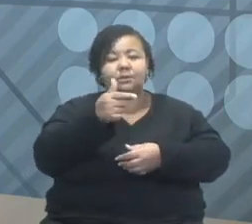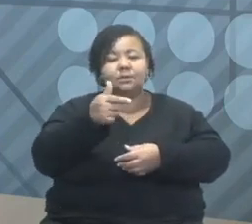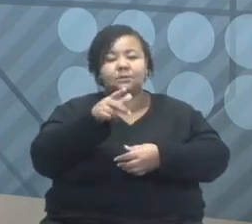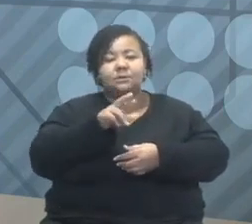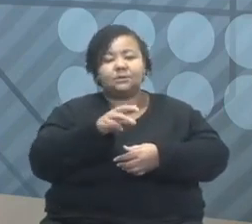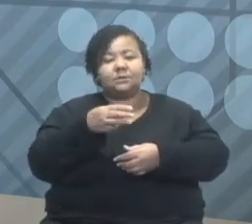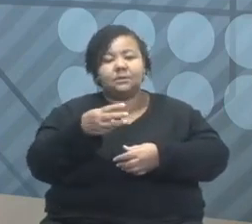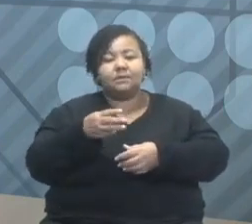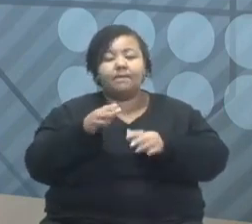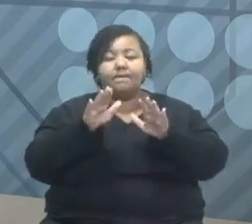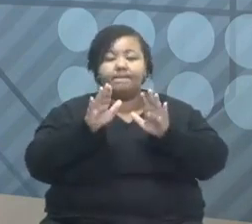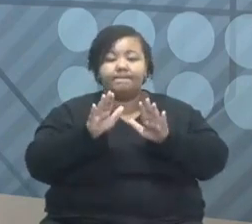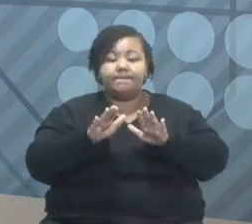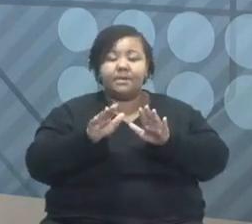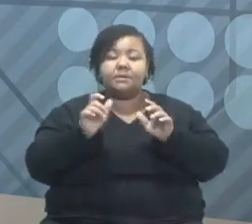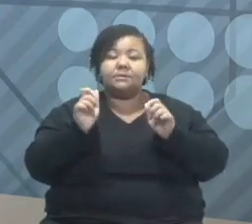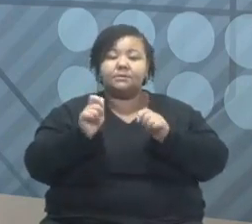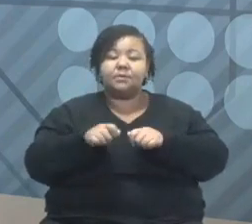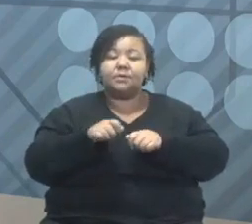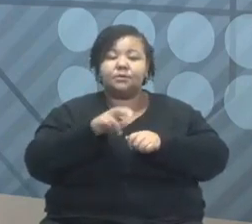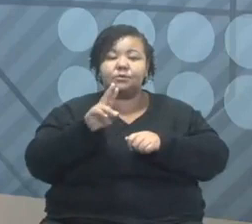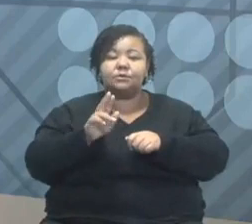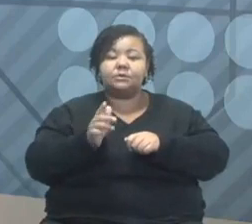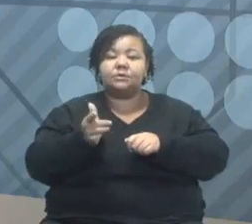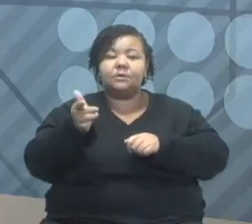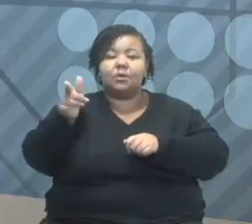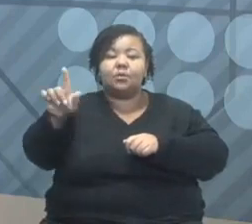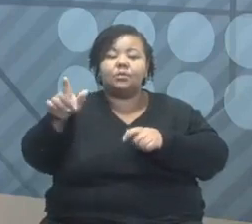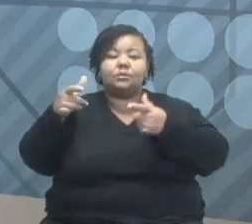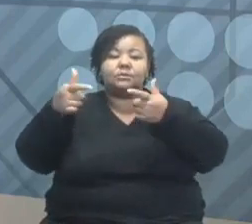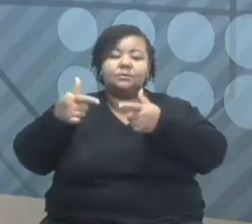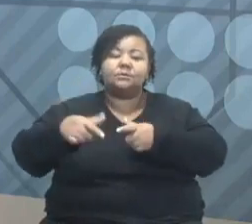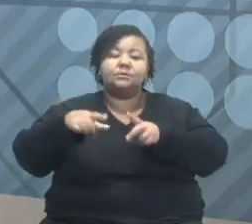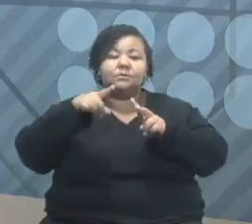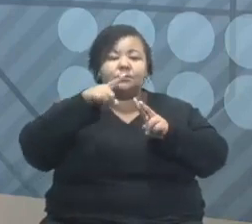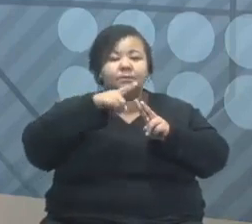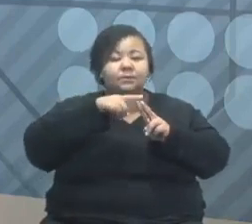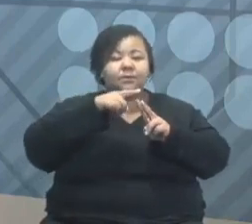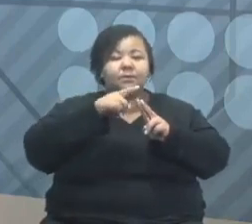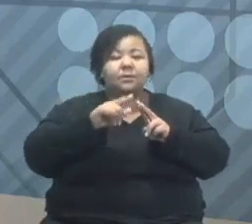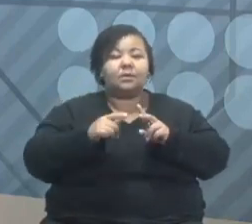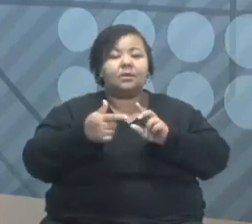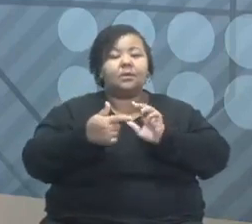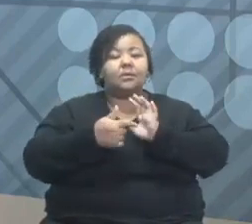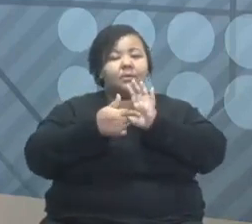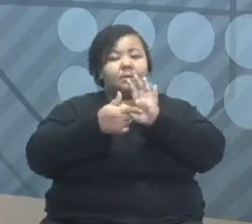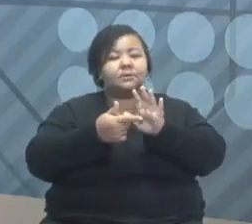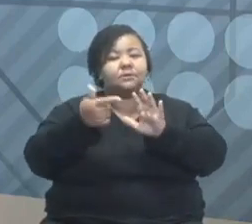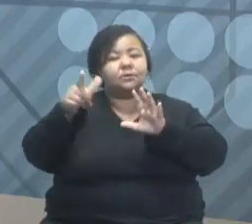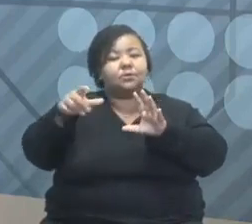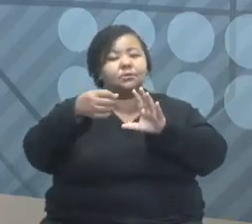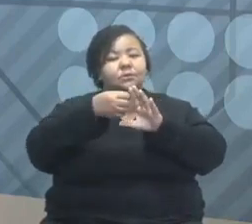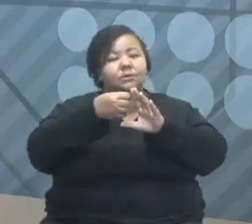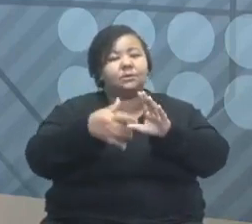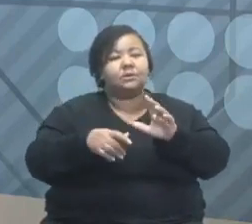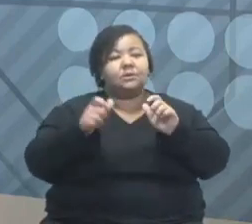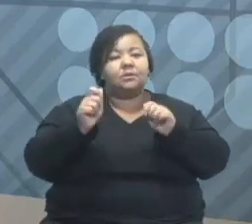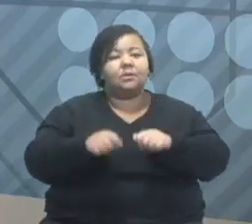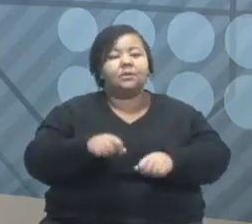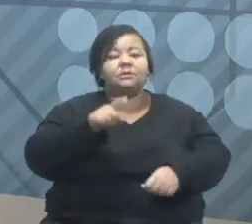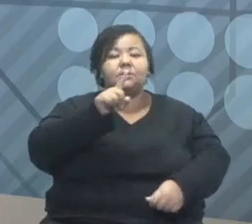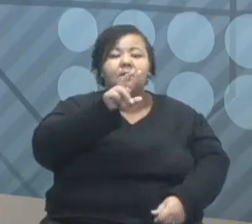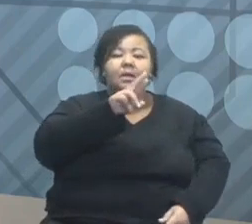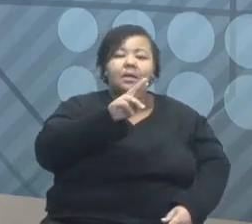R3, mas nada impede de eu trabalhar com outro espaço vetorial que apresente outra característica. Poderia trabalhar